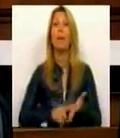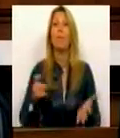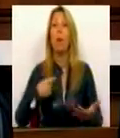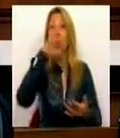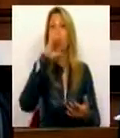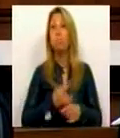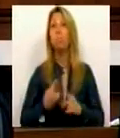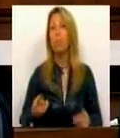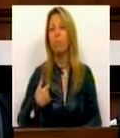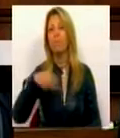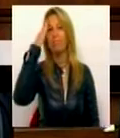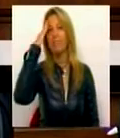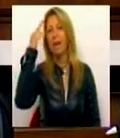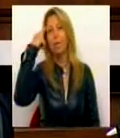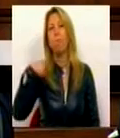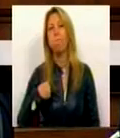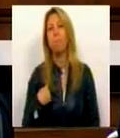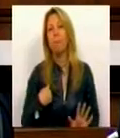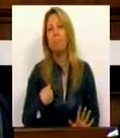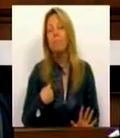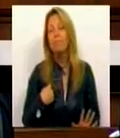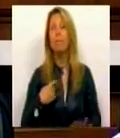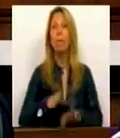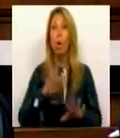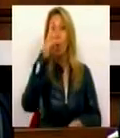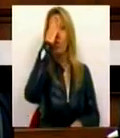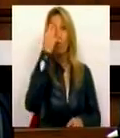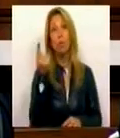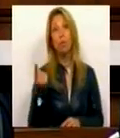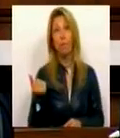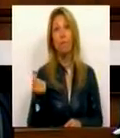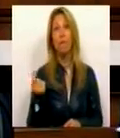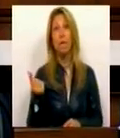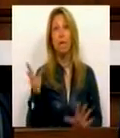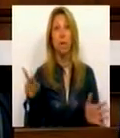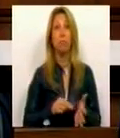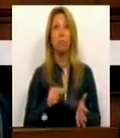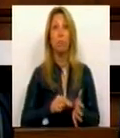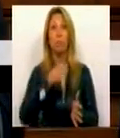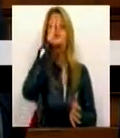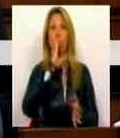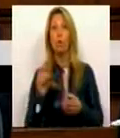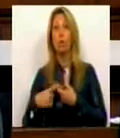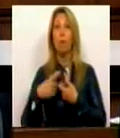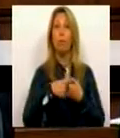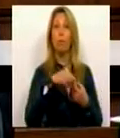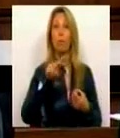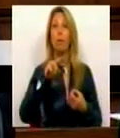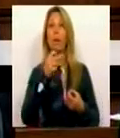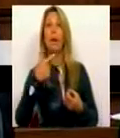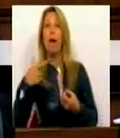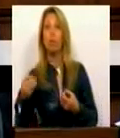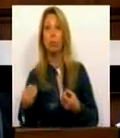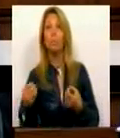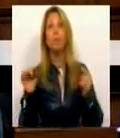porquê, sou capaz de antecipar, quanto ao esforço financeiro que se espera dos Estados-membros da NATO. Aí há